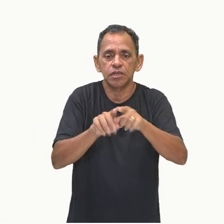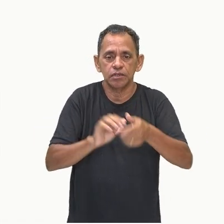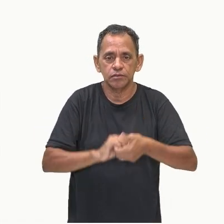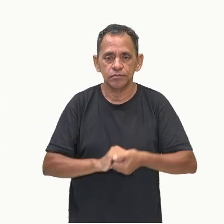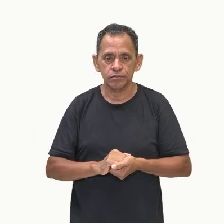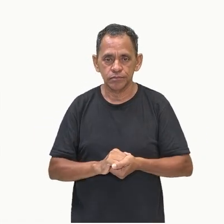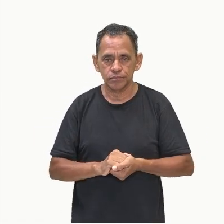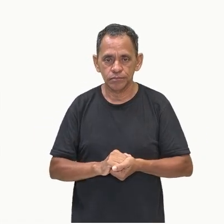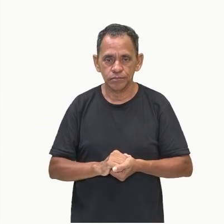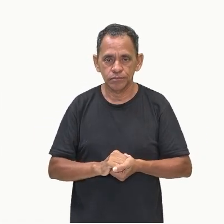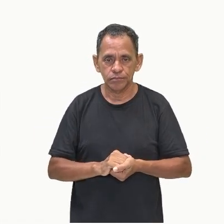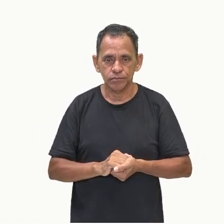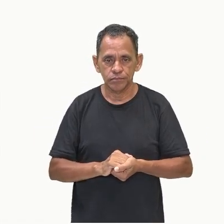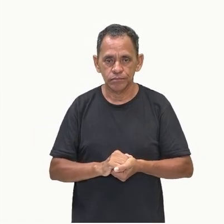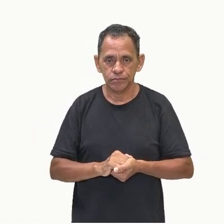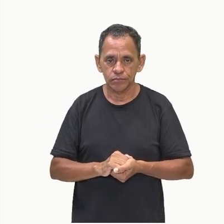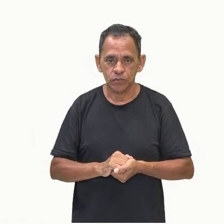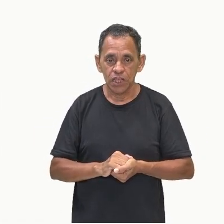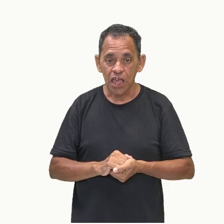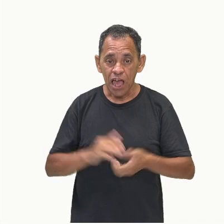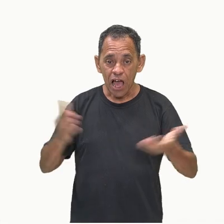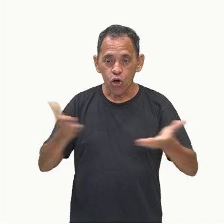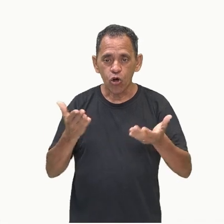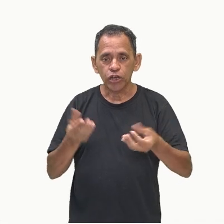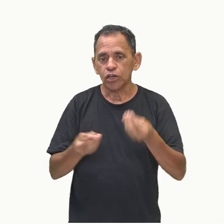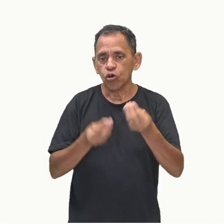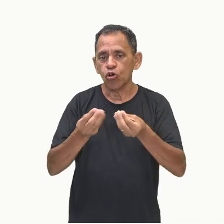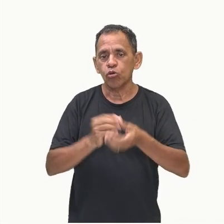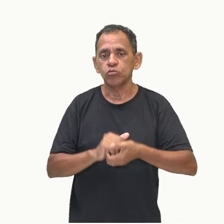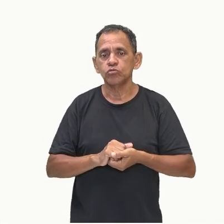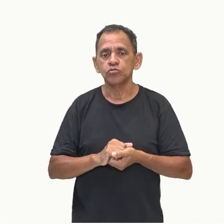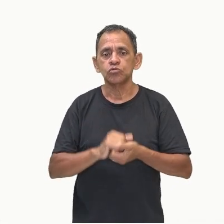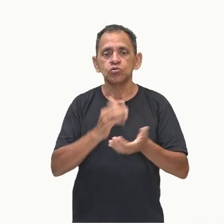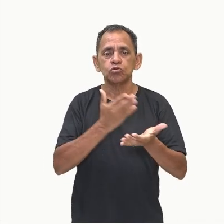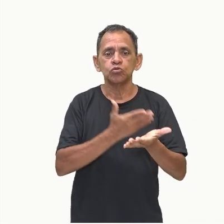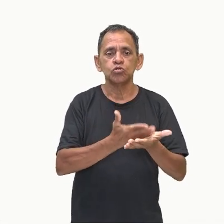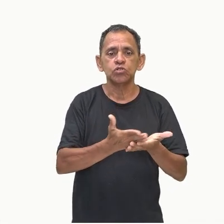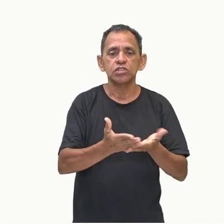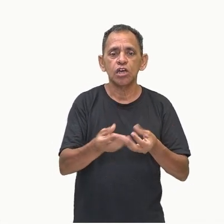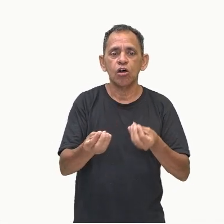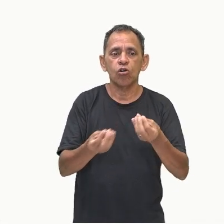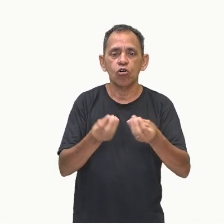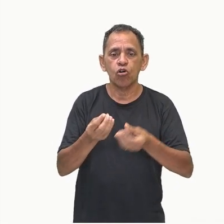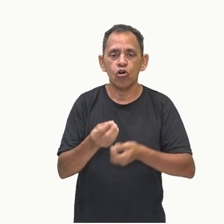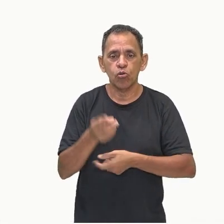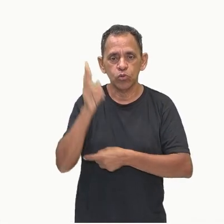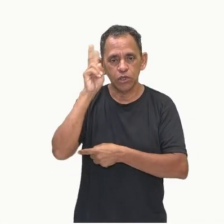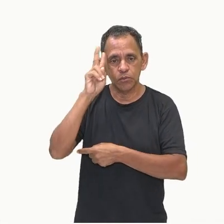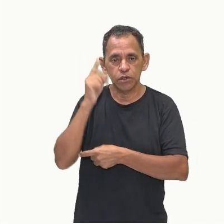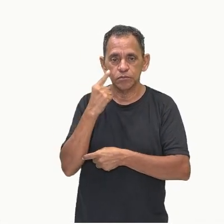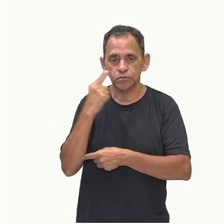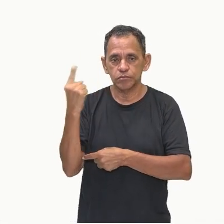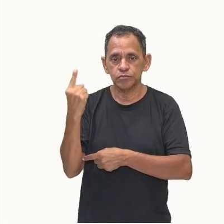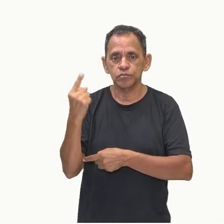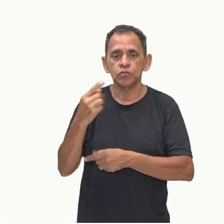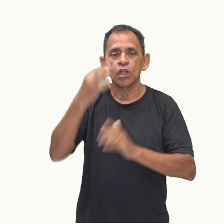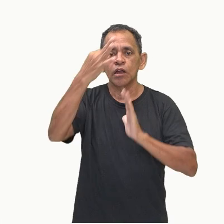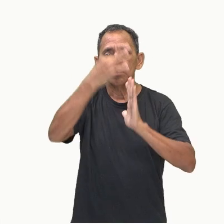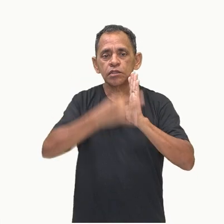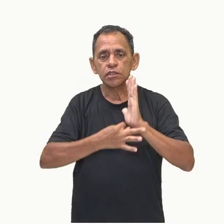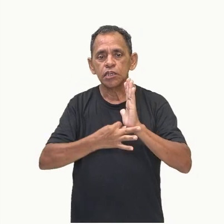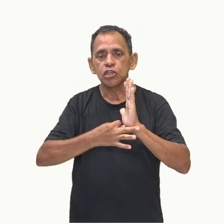perder tempo mais não viu posição inicial é o termo que tá sozinho aqui ó posição inicial então é